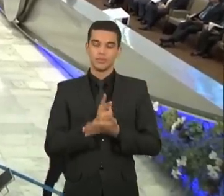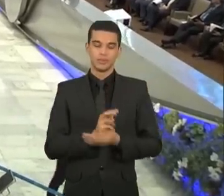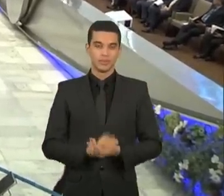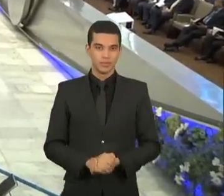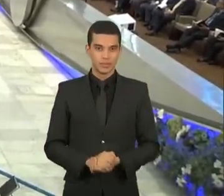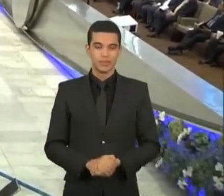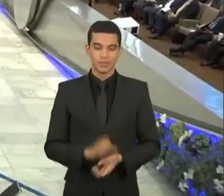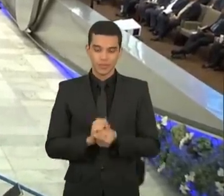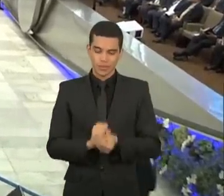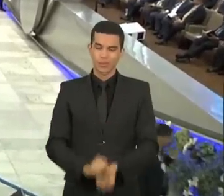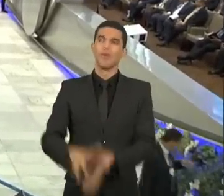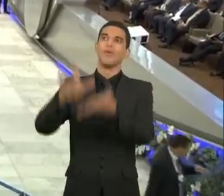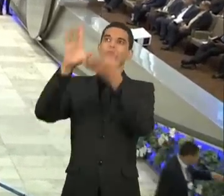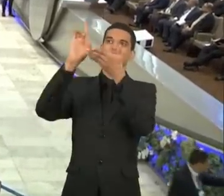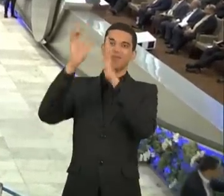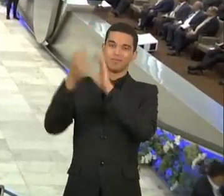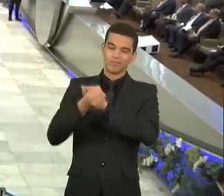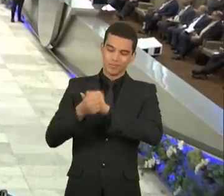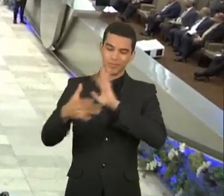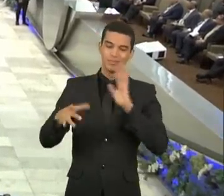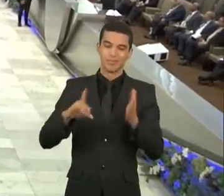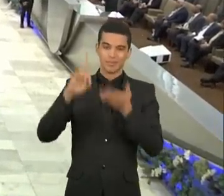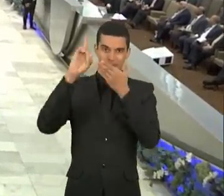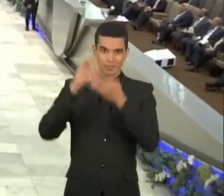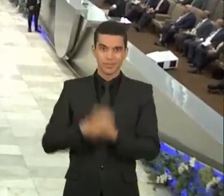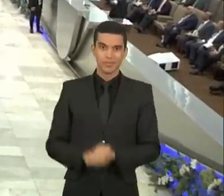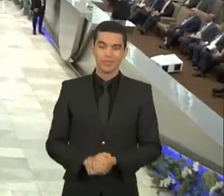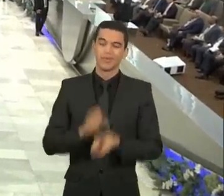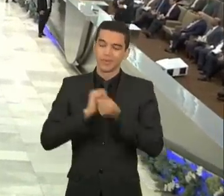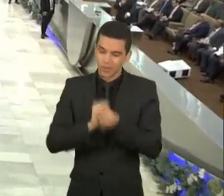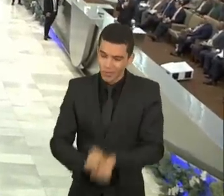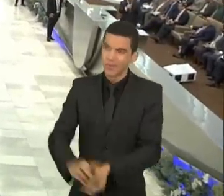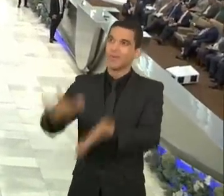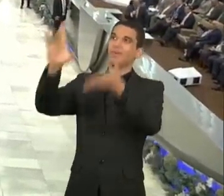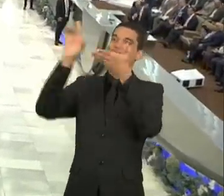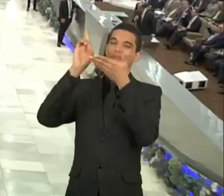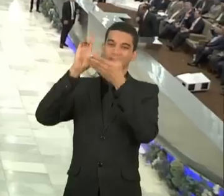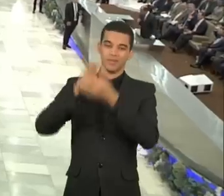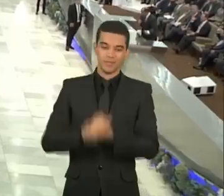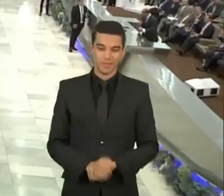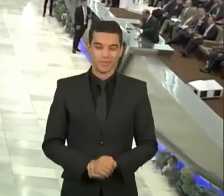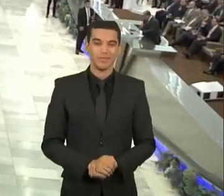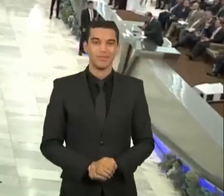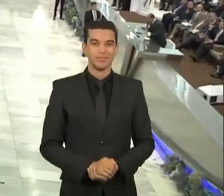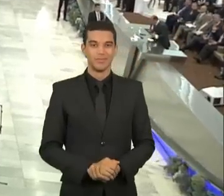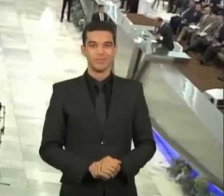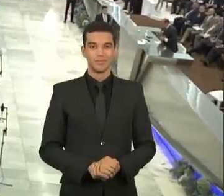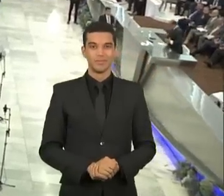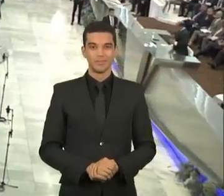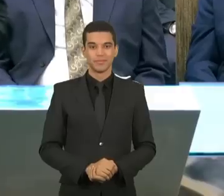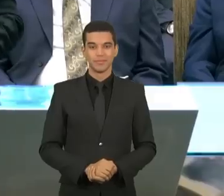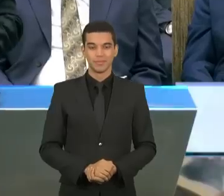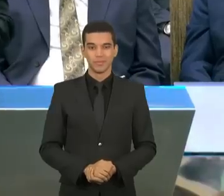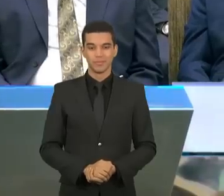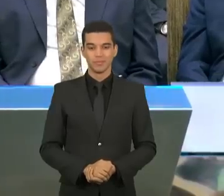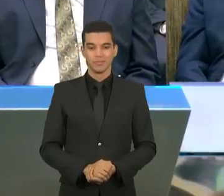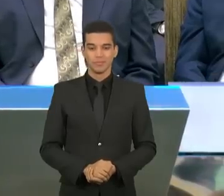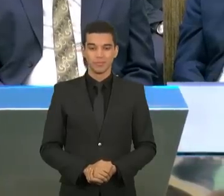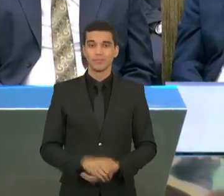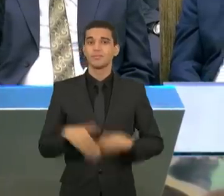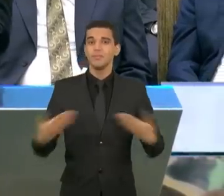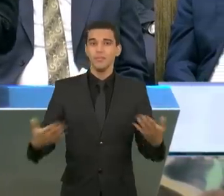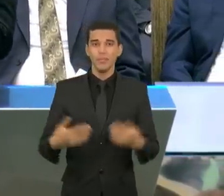Eu daria um glória a Deus mais alto. Eu daria um glória a Deus mais alto. Ou seja, nem